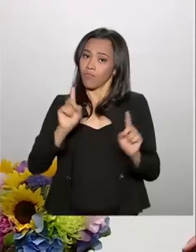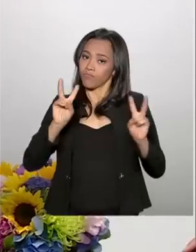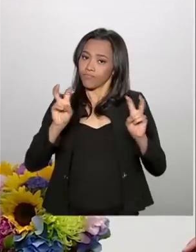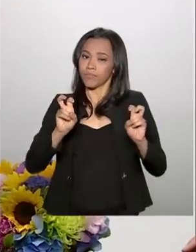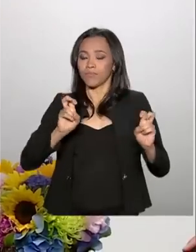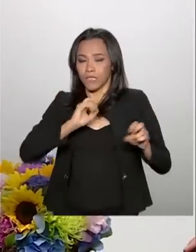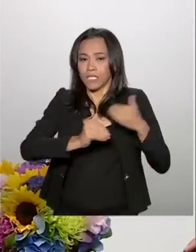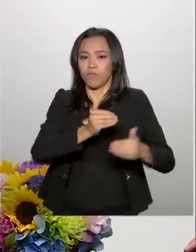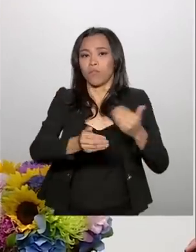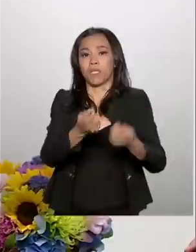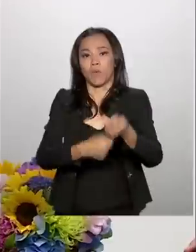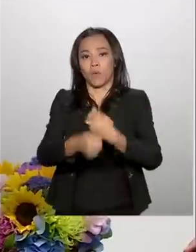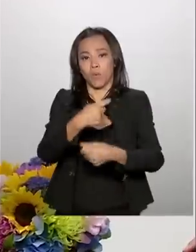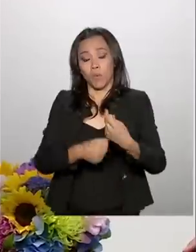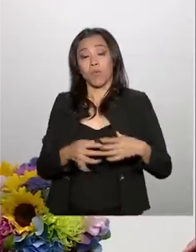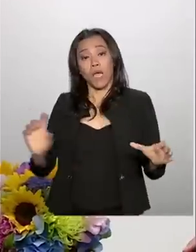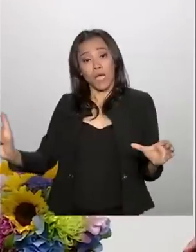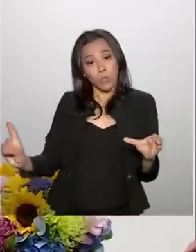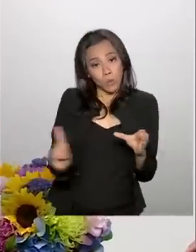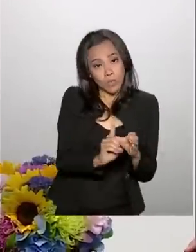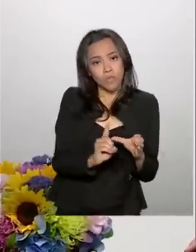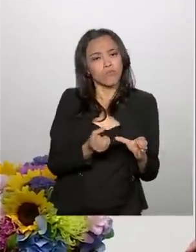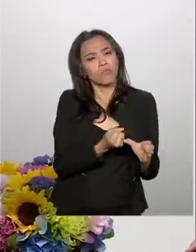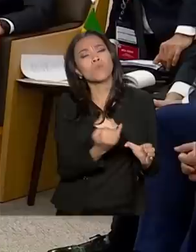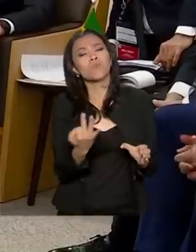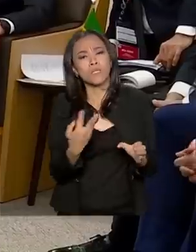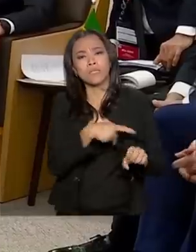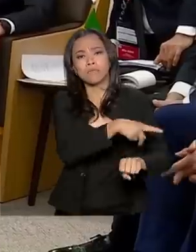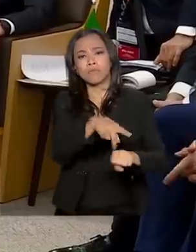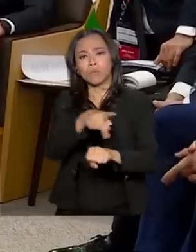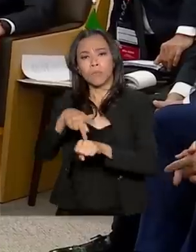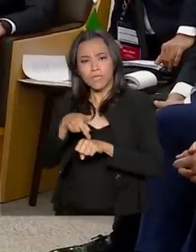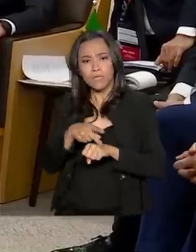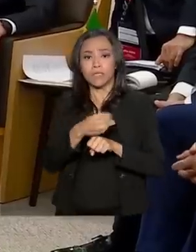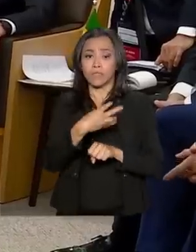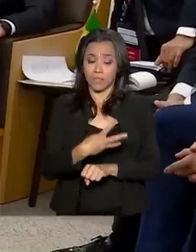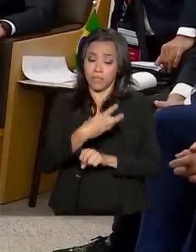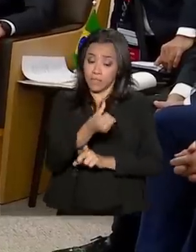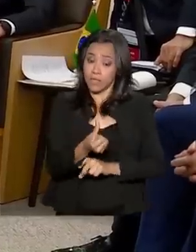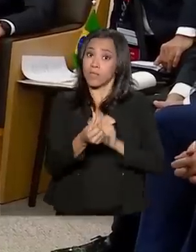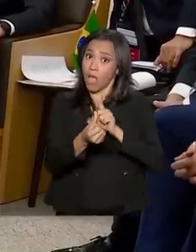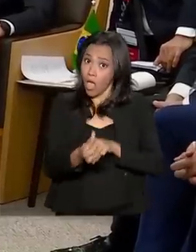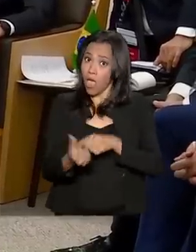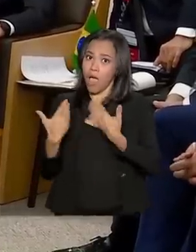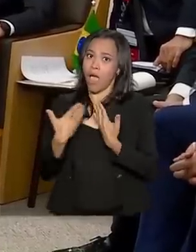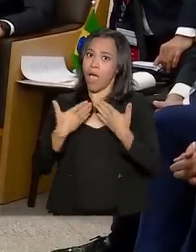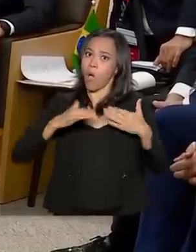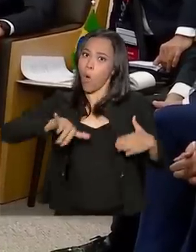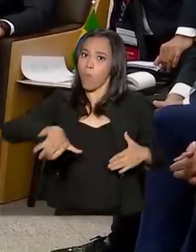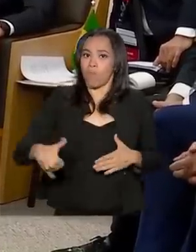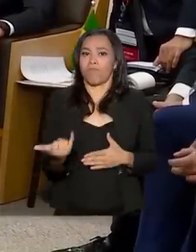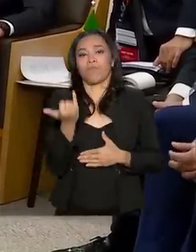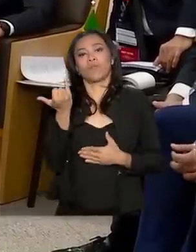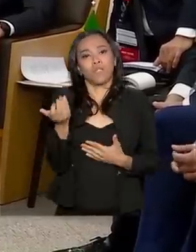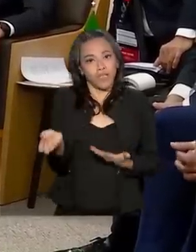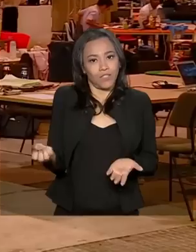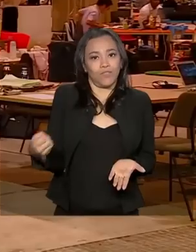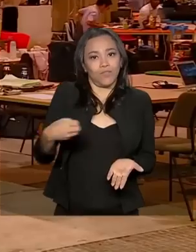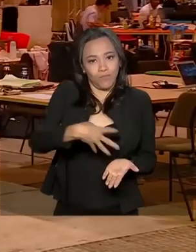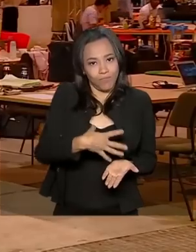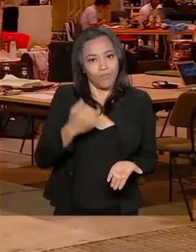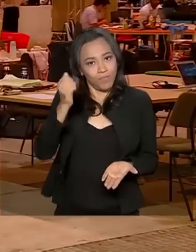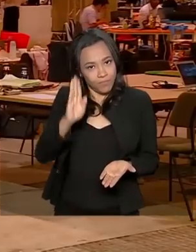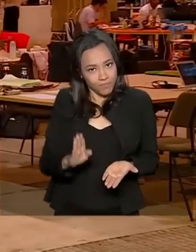Econômico. A inclusão no grupo de 36 países significa porta de entrada para novos investimentos por aqui.